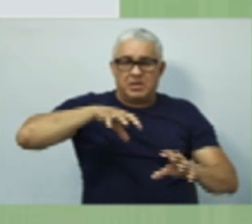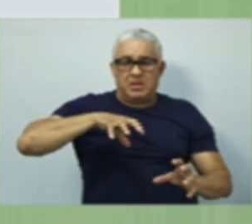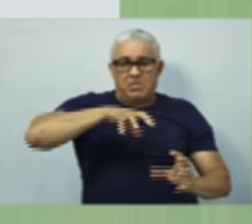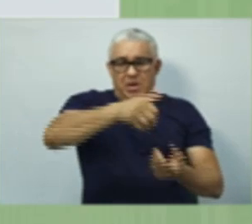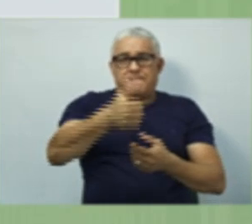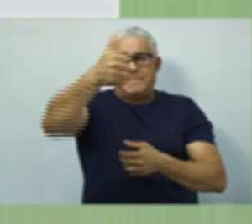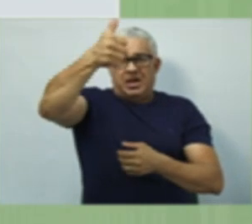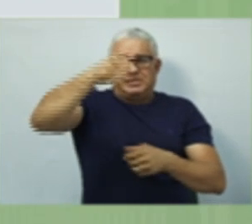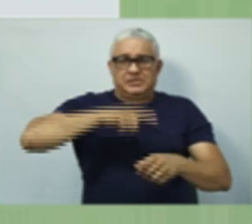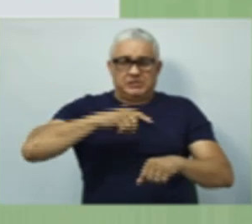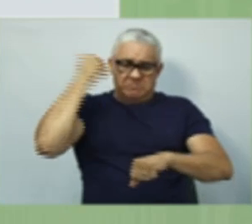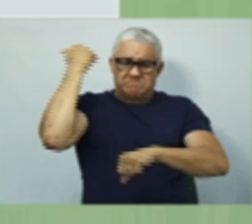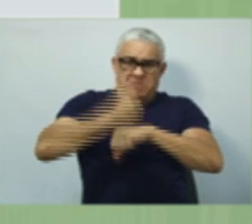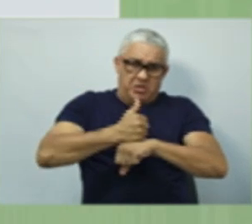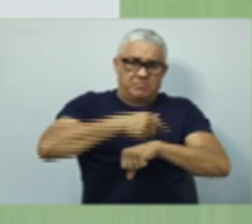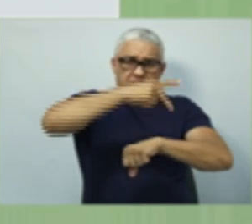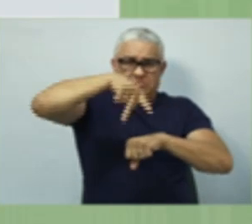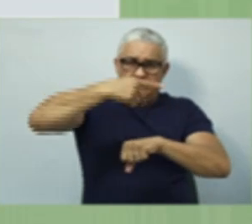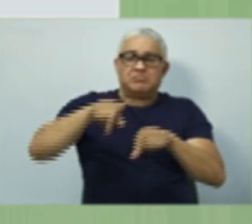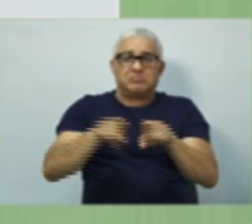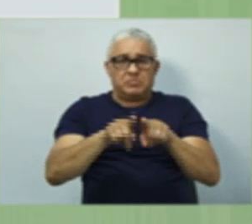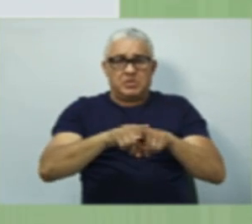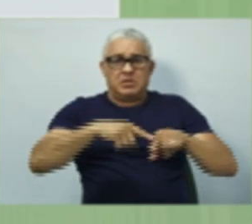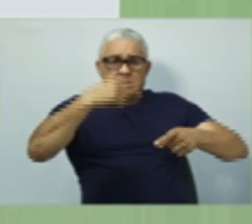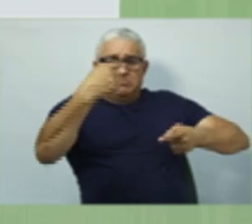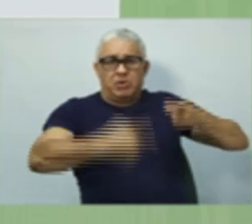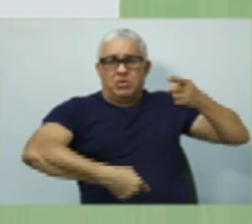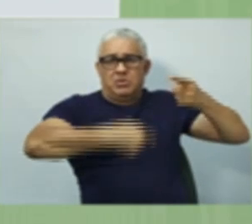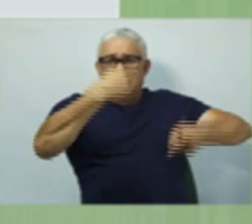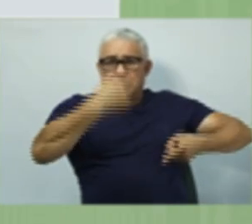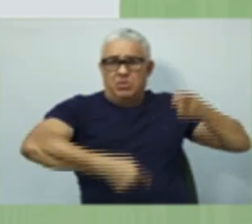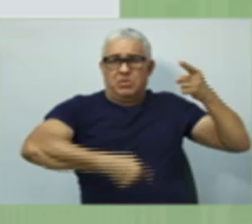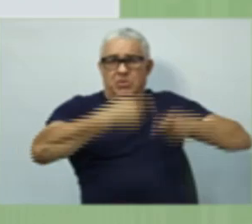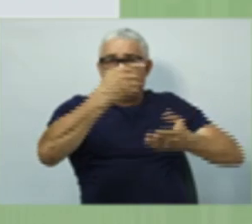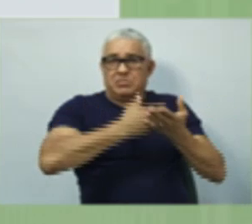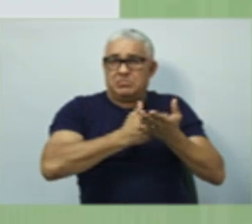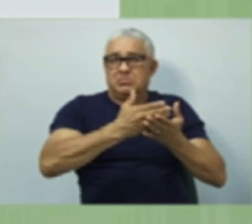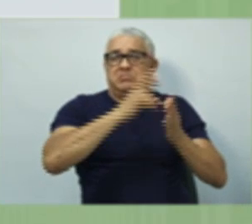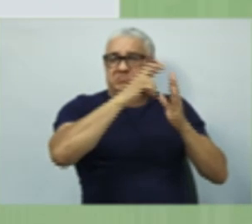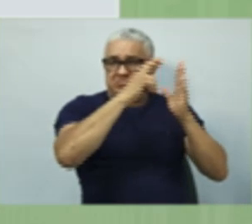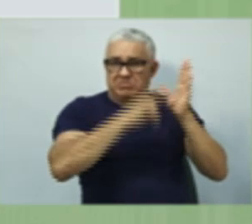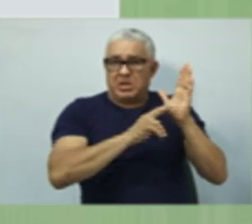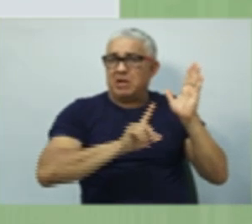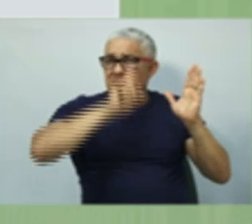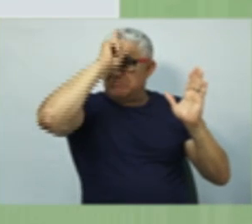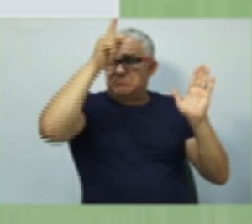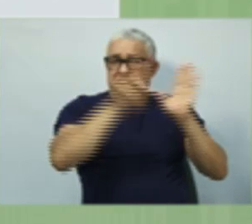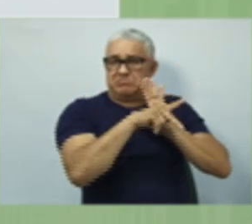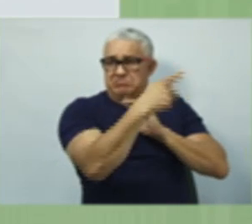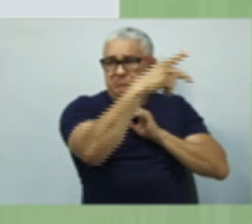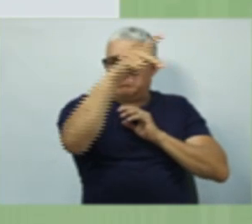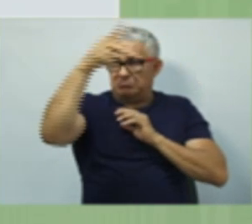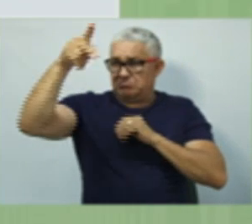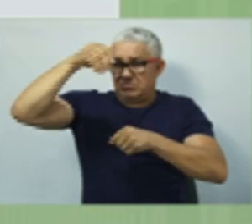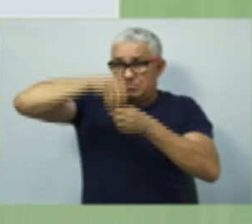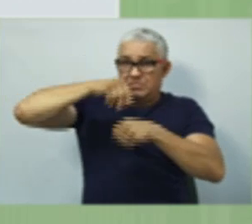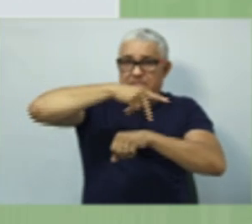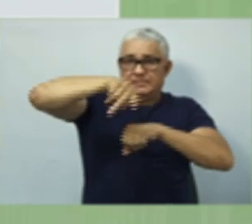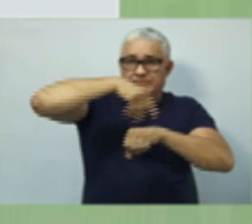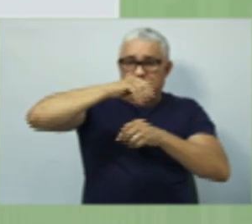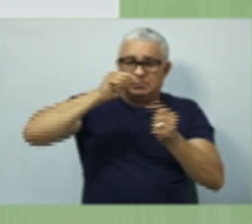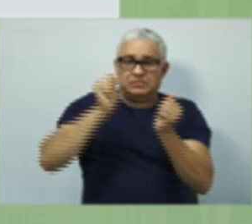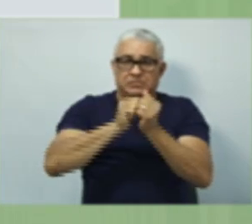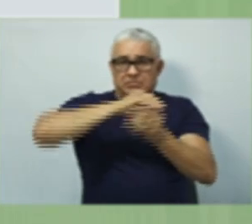também eles despontam e começam a ditar as regras nos demais países que estão